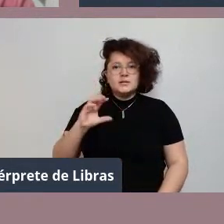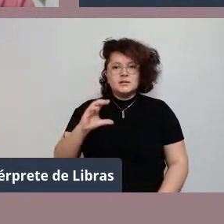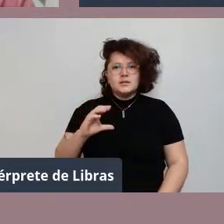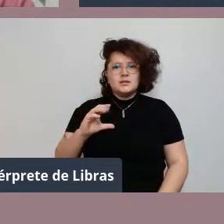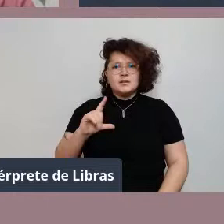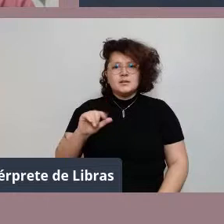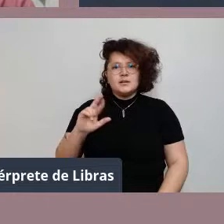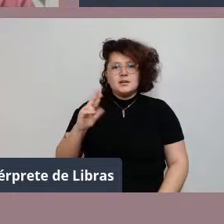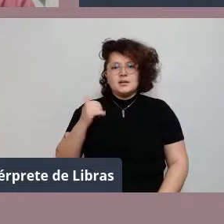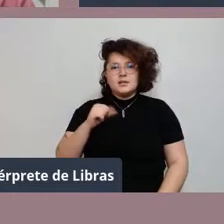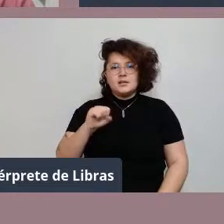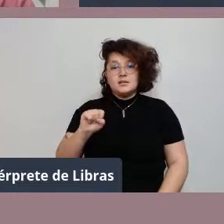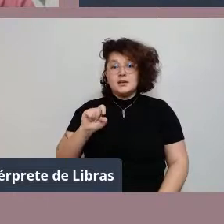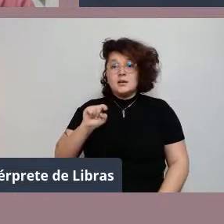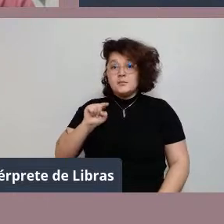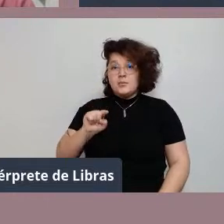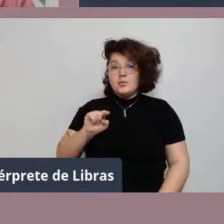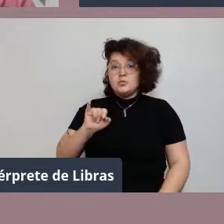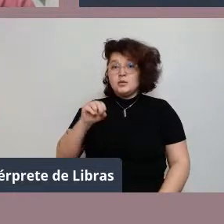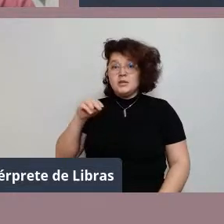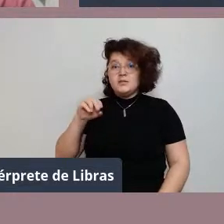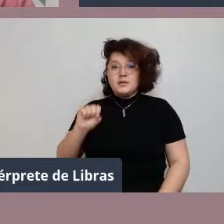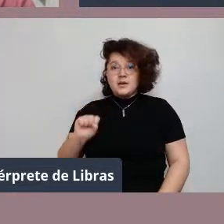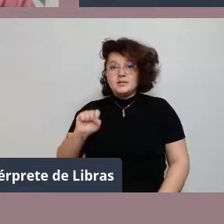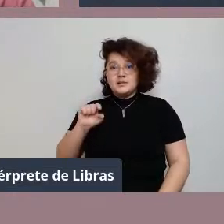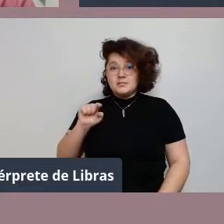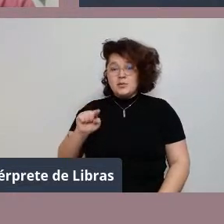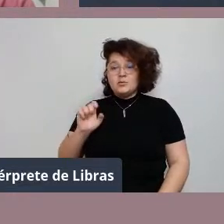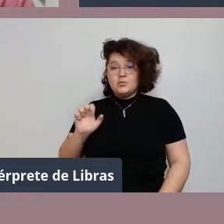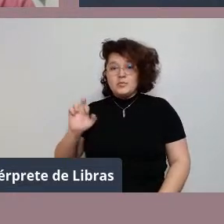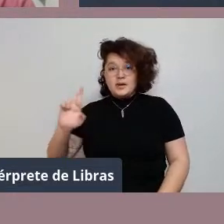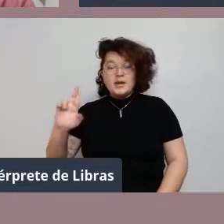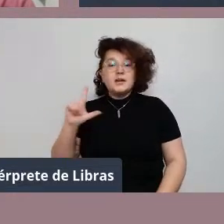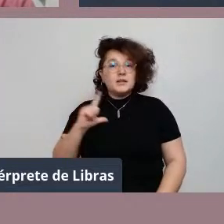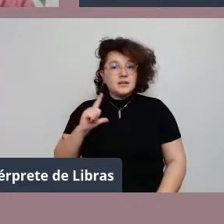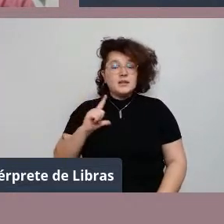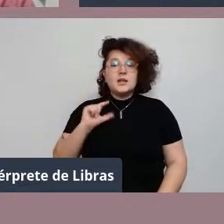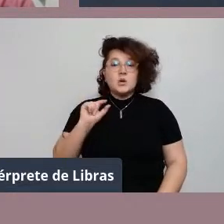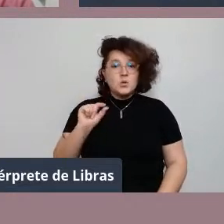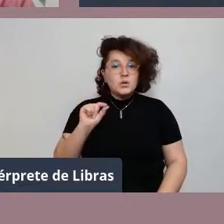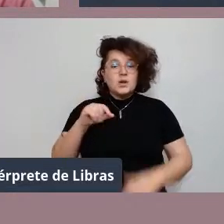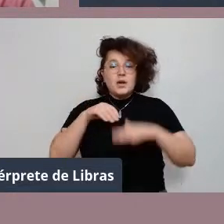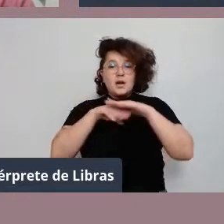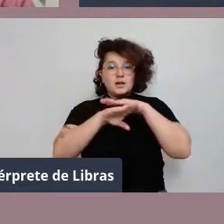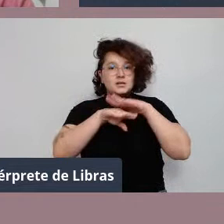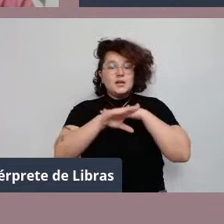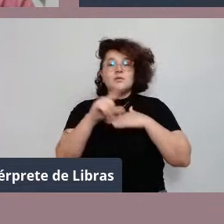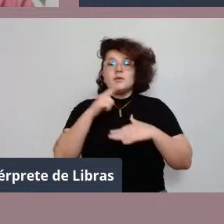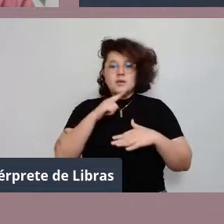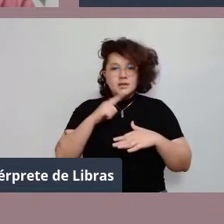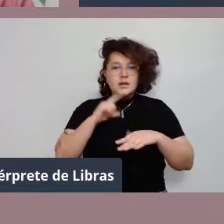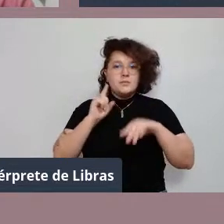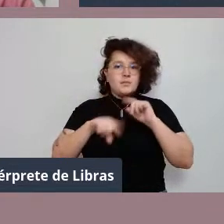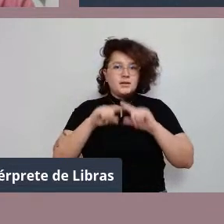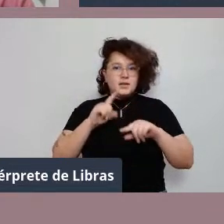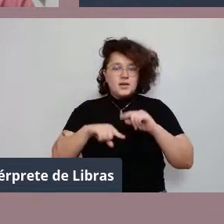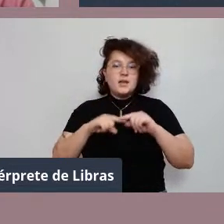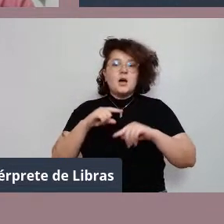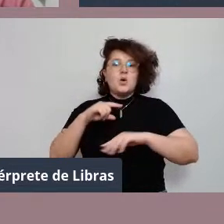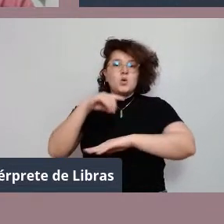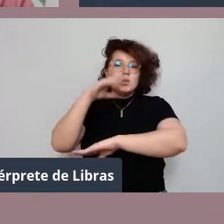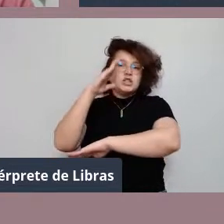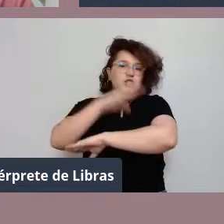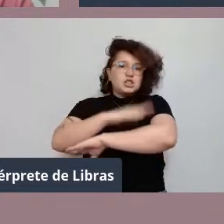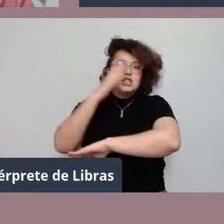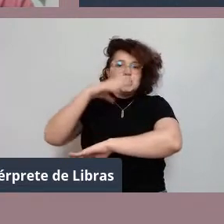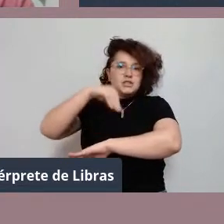clarice-lispector.tms.com.br a gente tem uma aba específica sobre o acervo. E tem muito material digitalizado lá. Tem cartas, cadernetas,